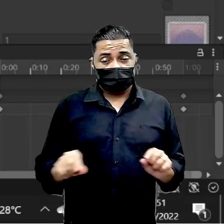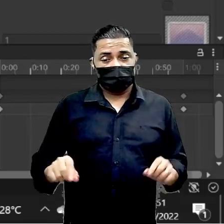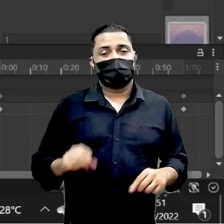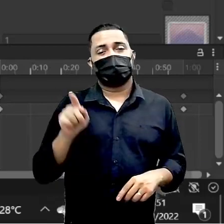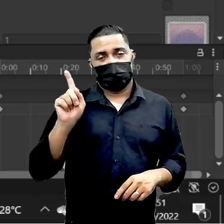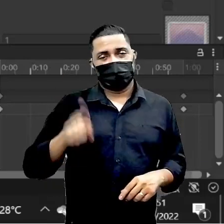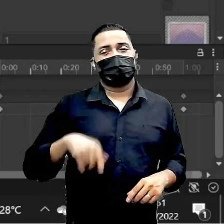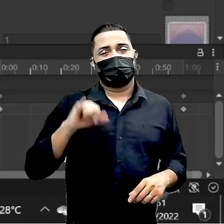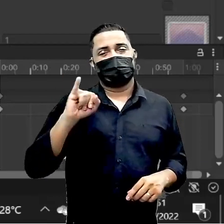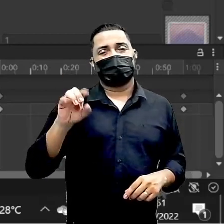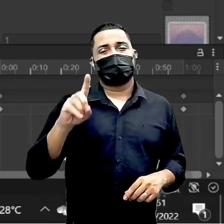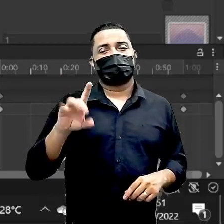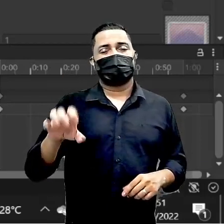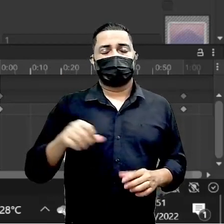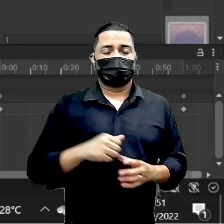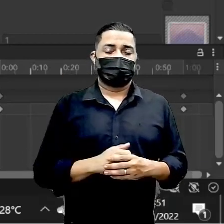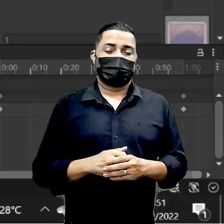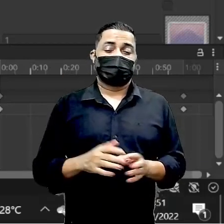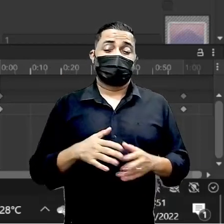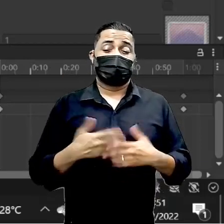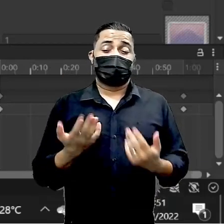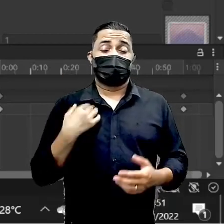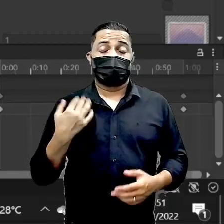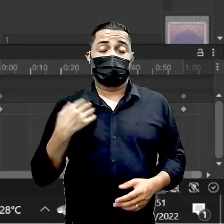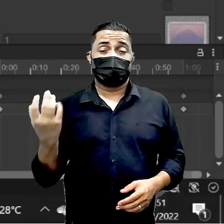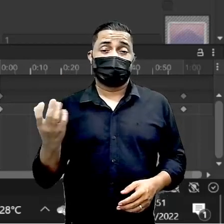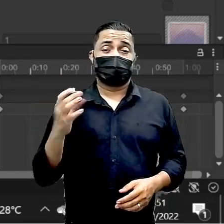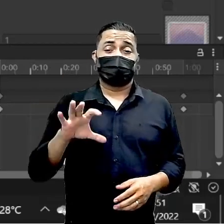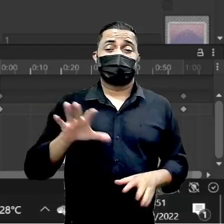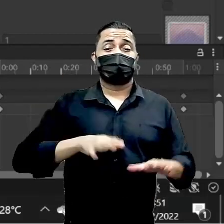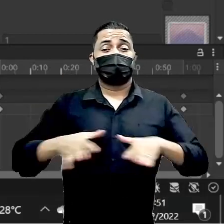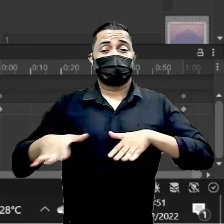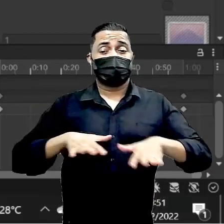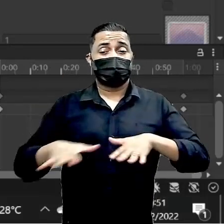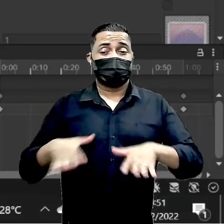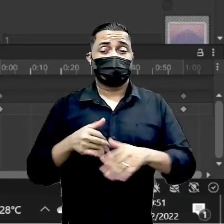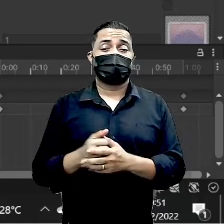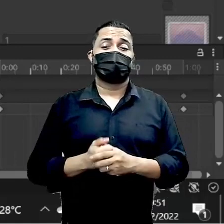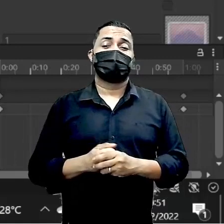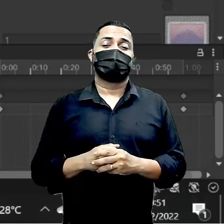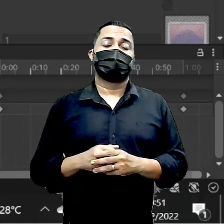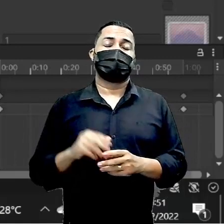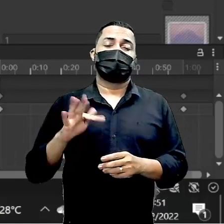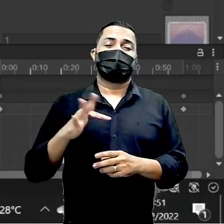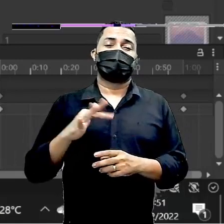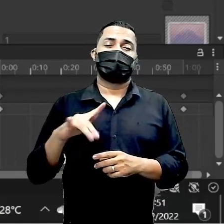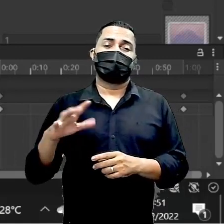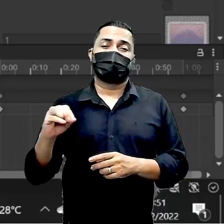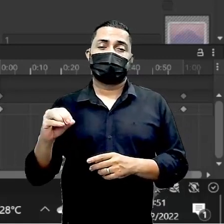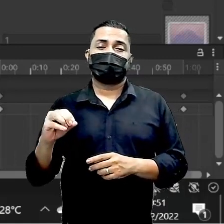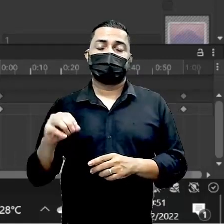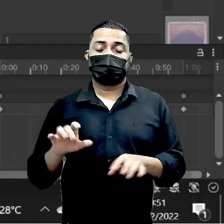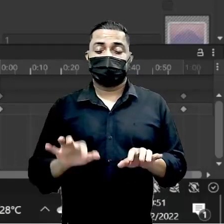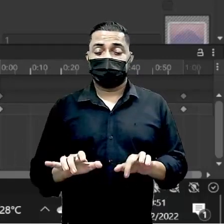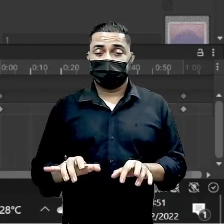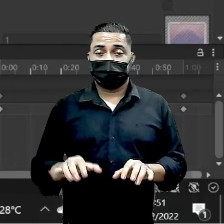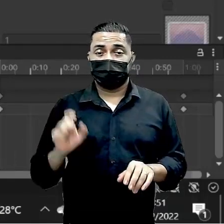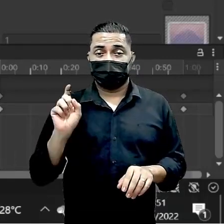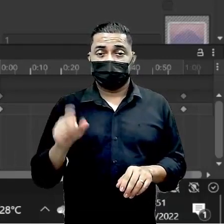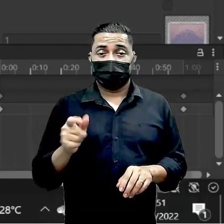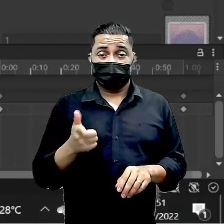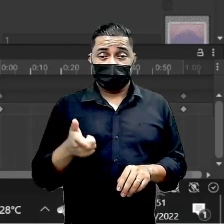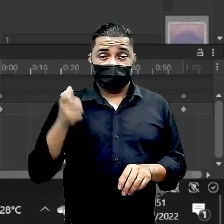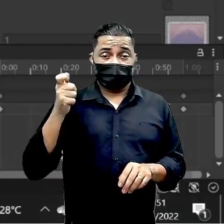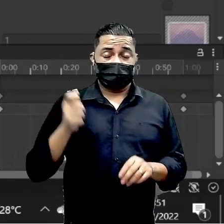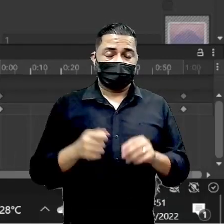Pois é. Aí agora eu vou aplicar o movimento no meu tiro, né? Assim com uma função no teclado para ele atirar. Então